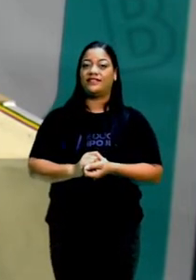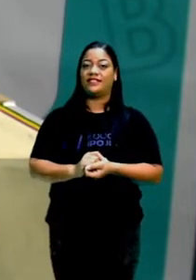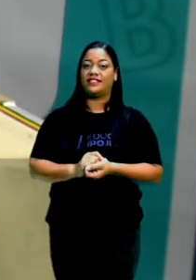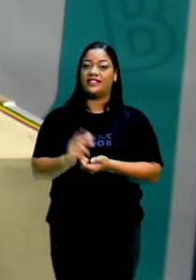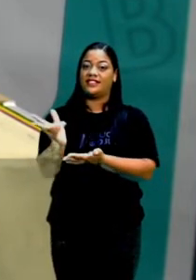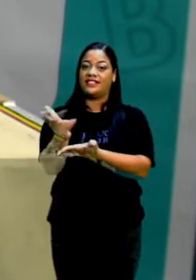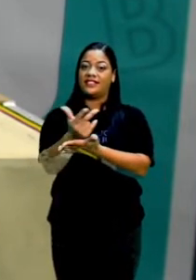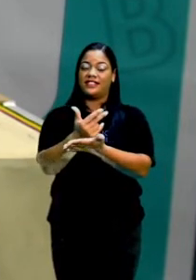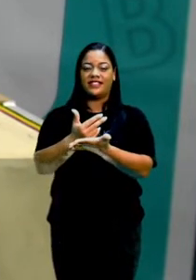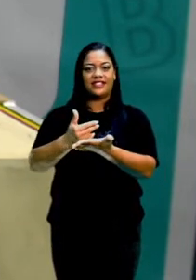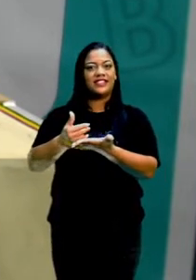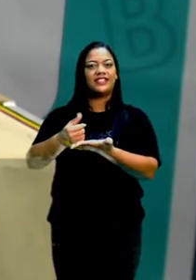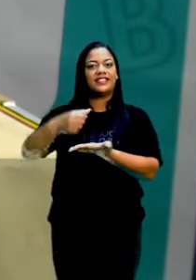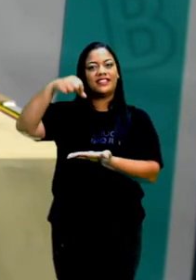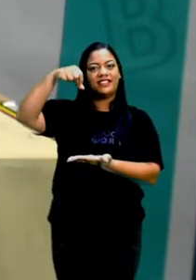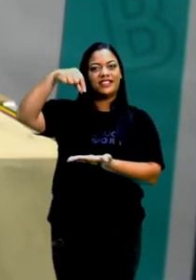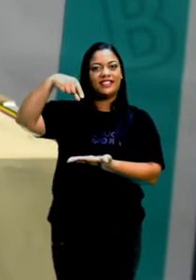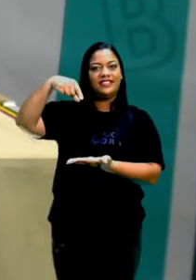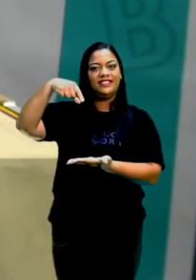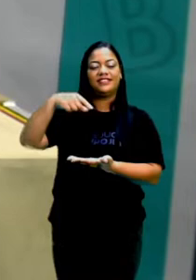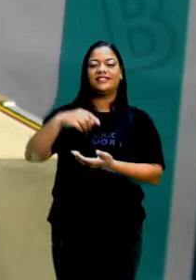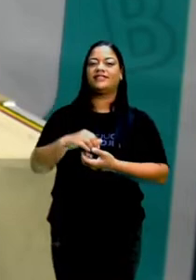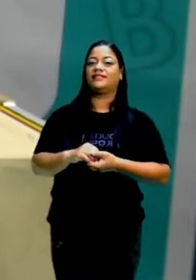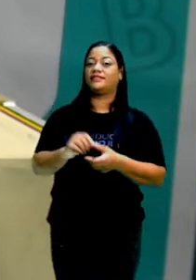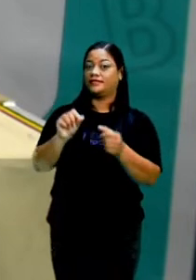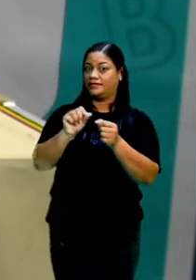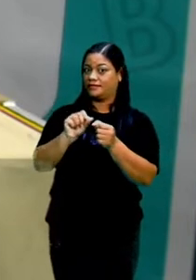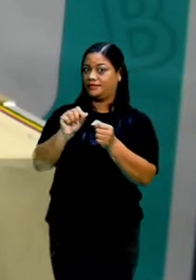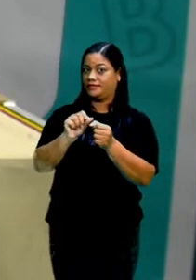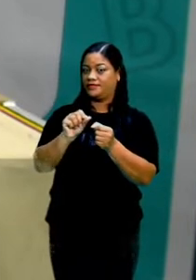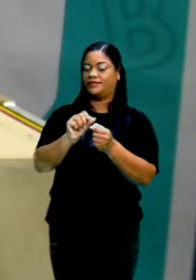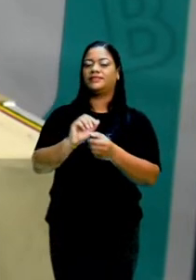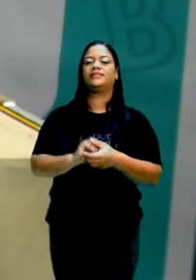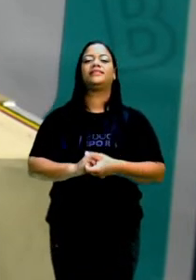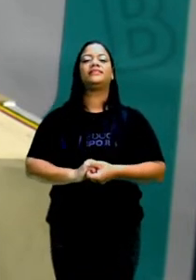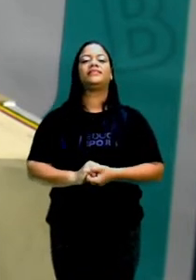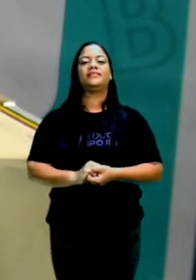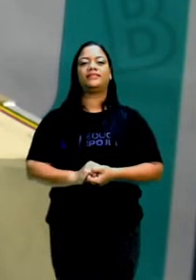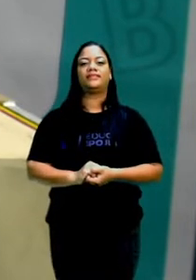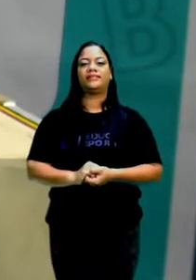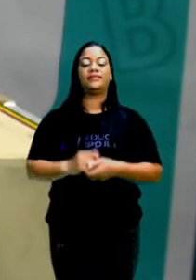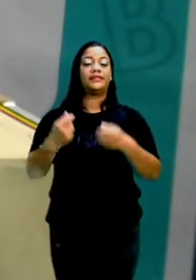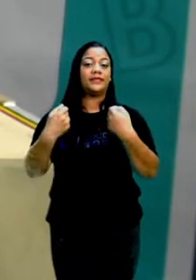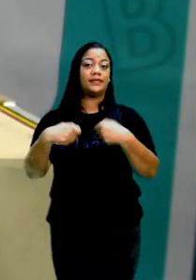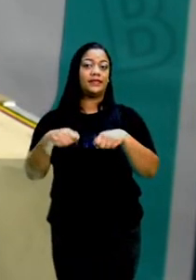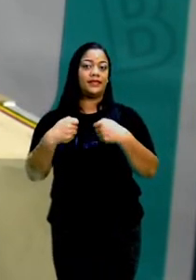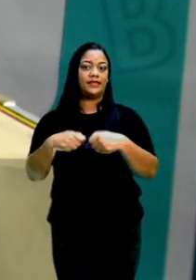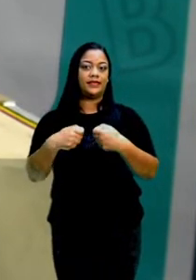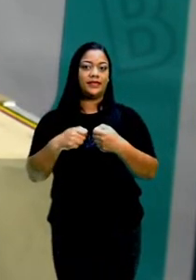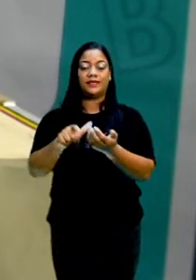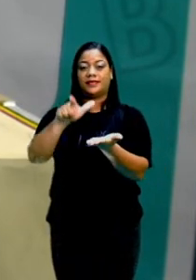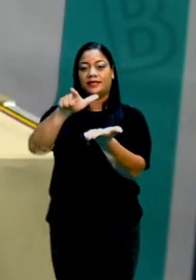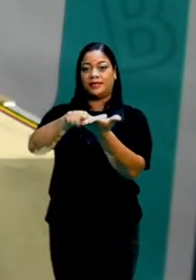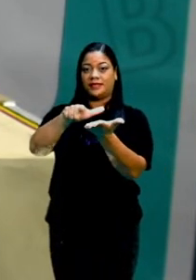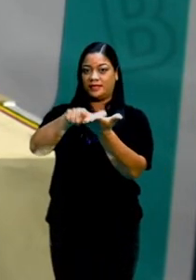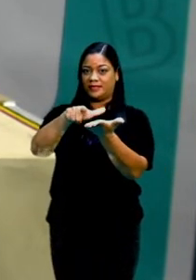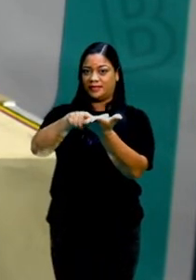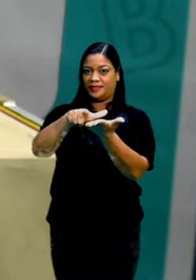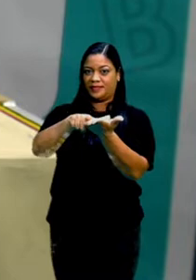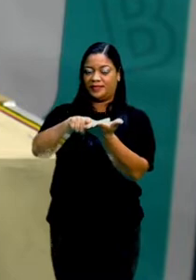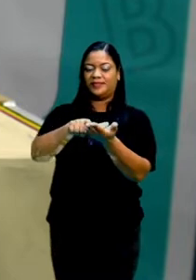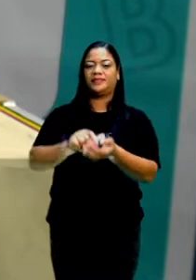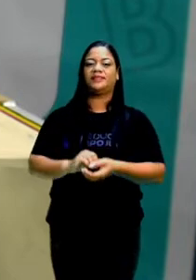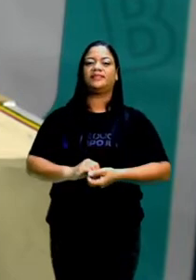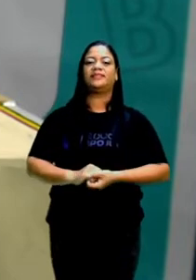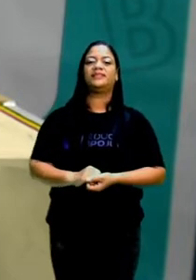gotinha, construir uma gotinha. Para construir essa gotinha, a gente precisa de folha de